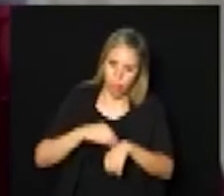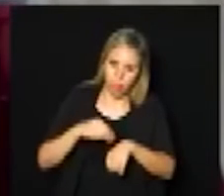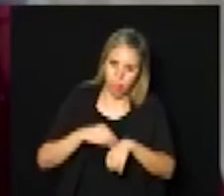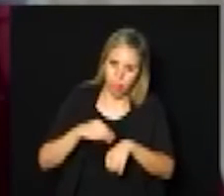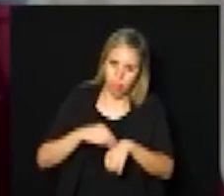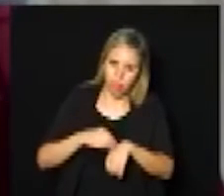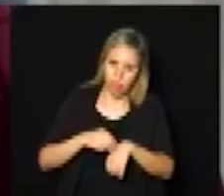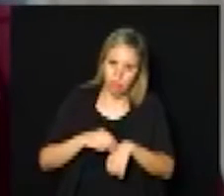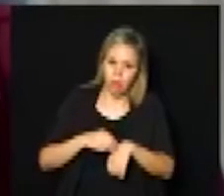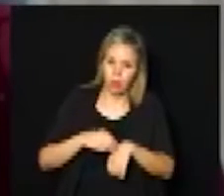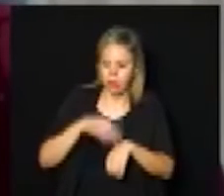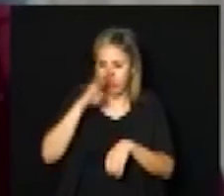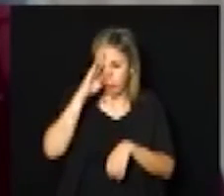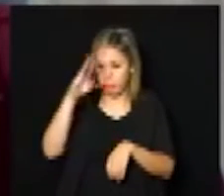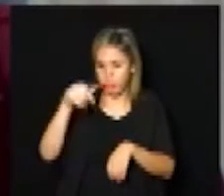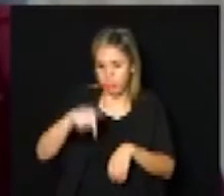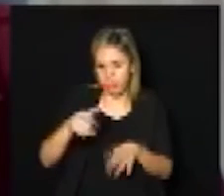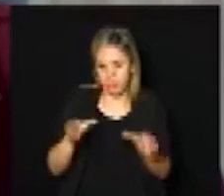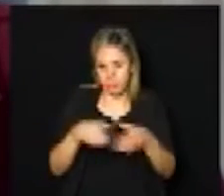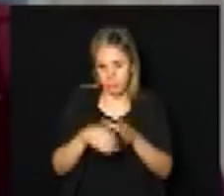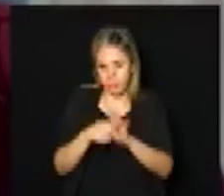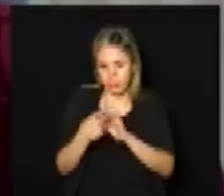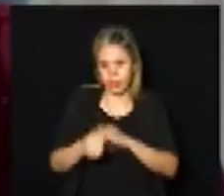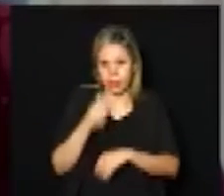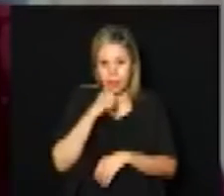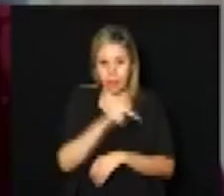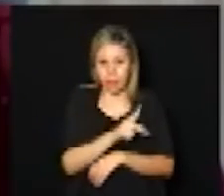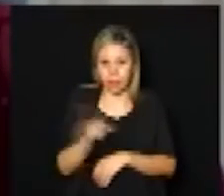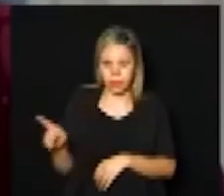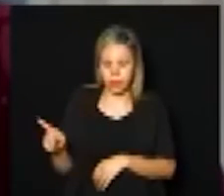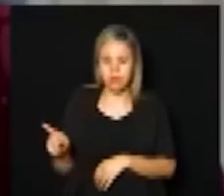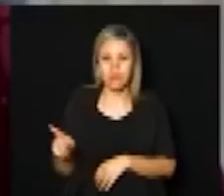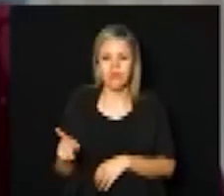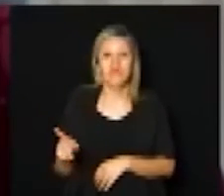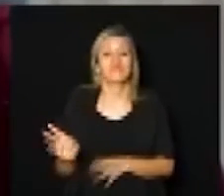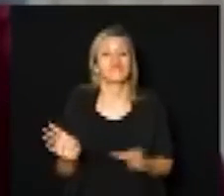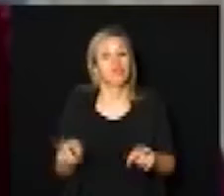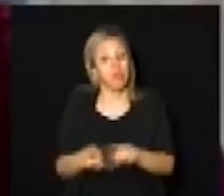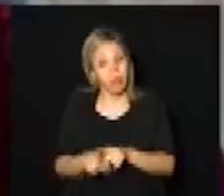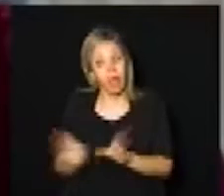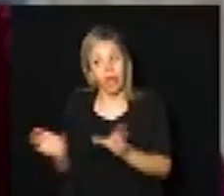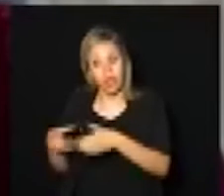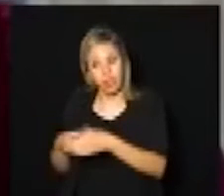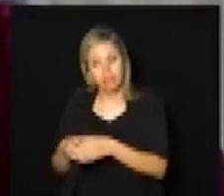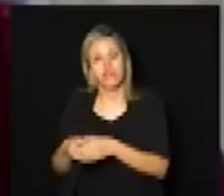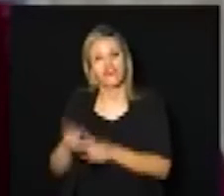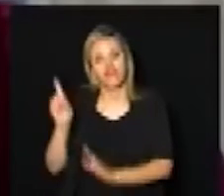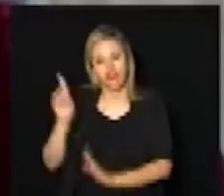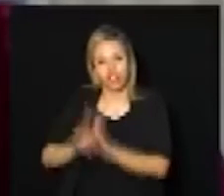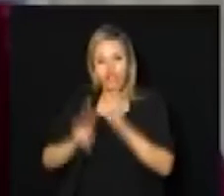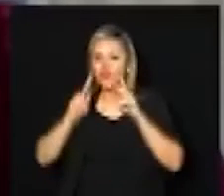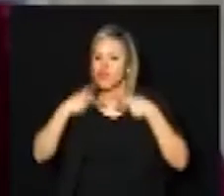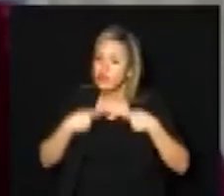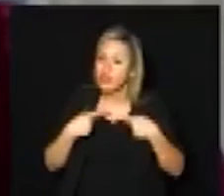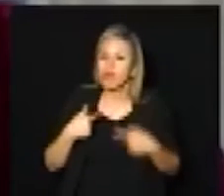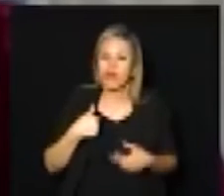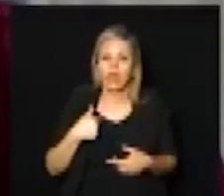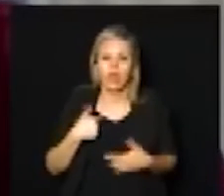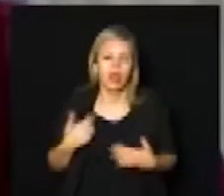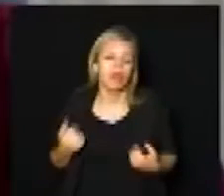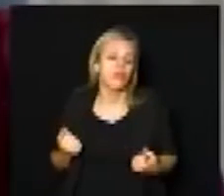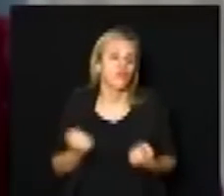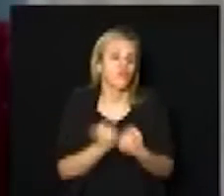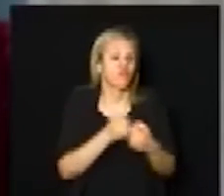comissão, mas também enquanto presidente da Comissão de Direitos Humanos, quero me somar